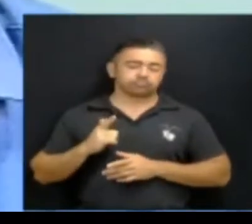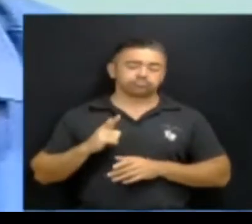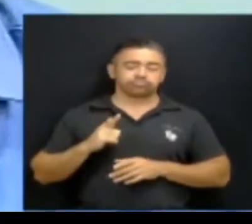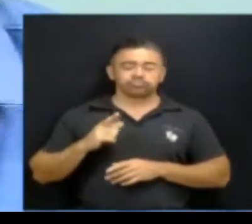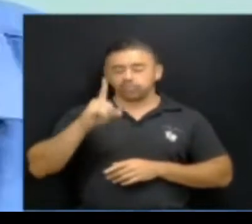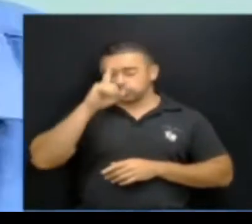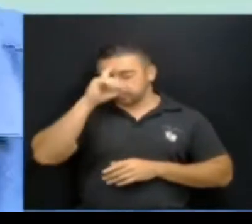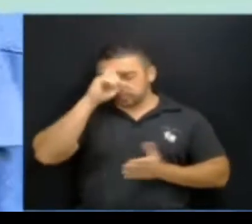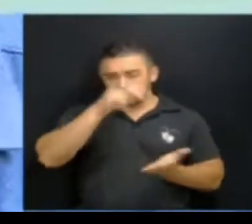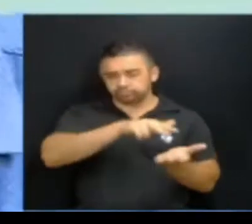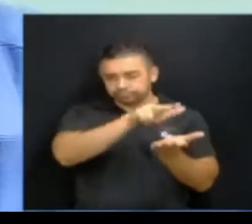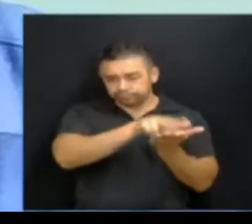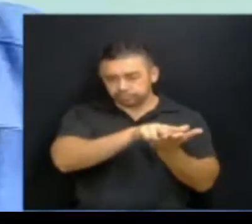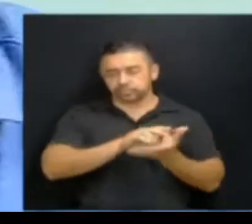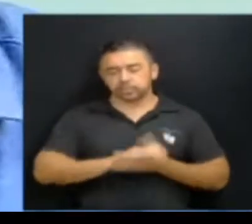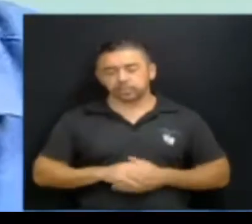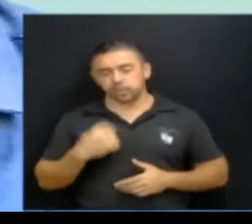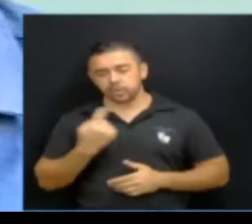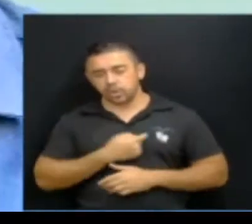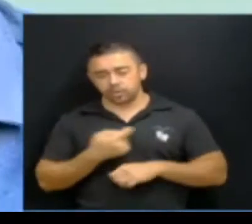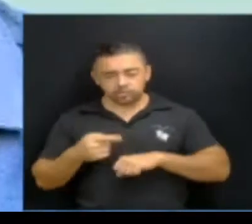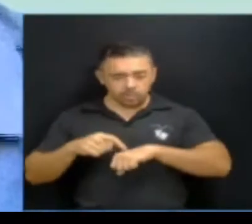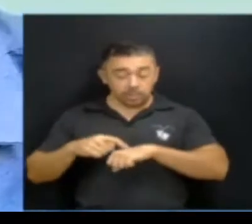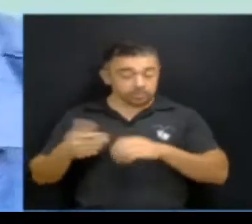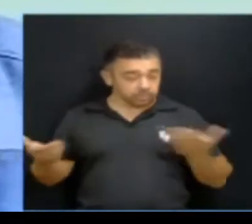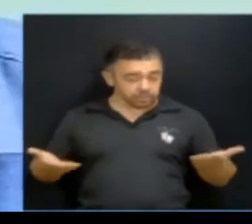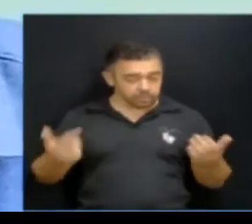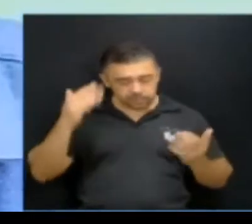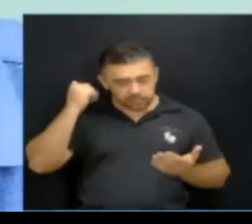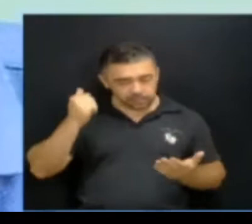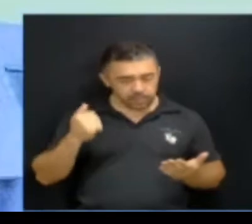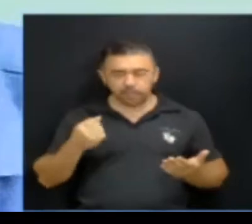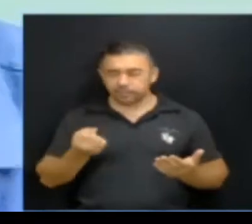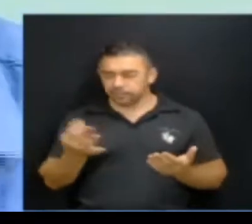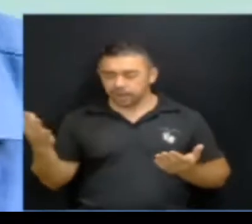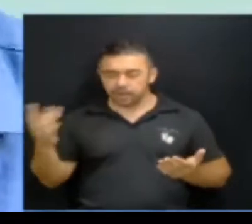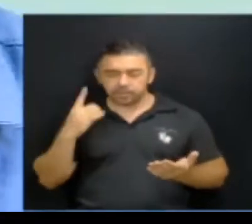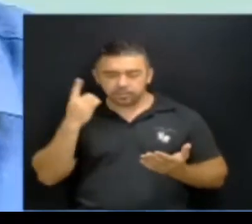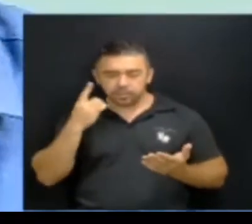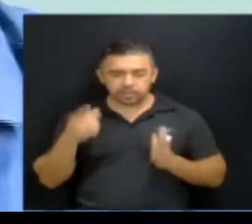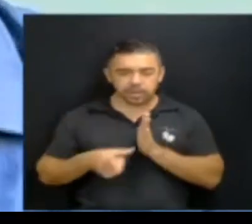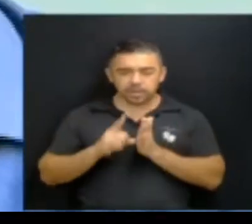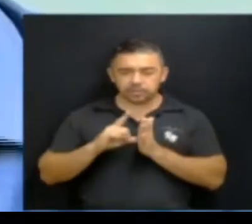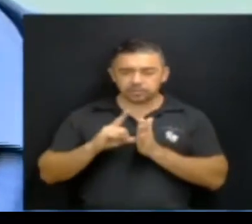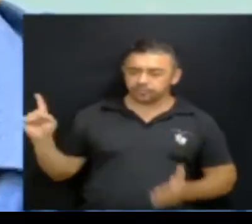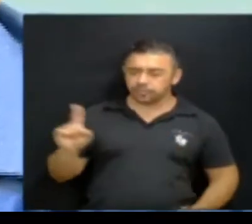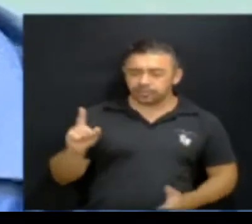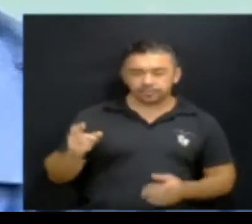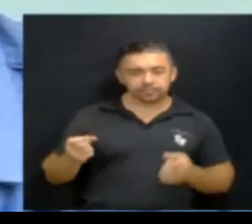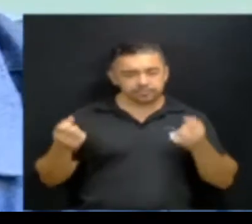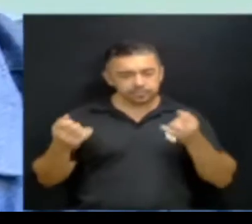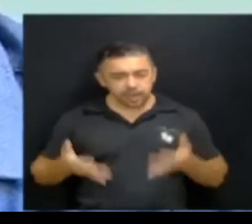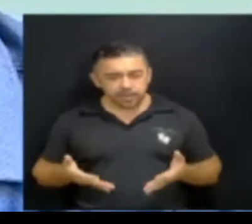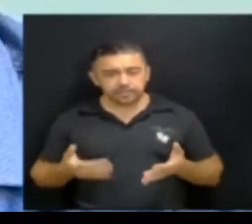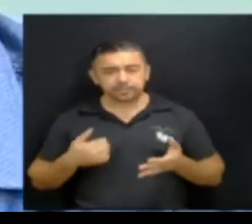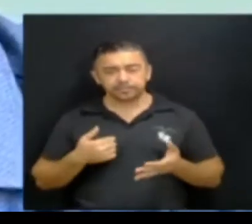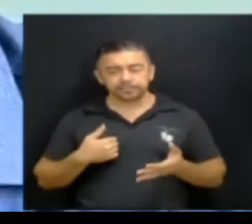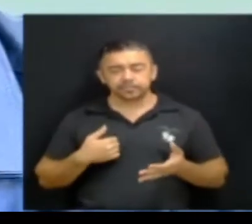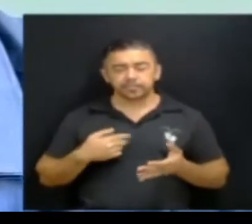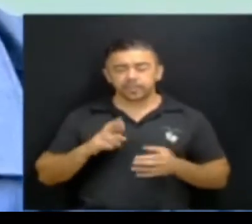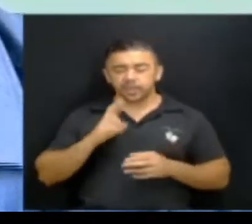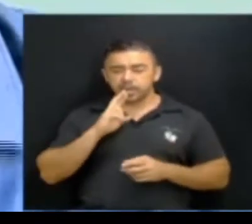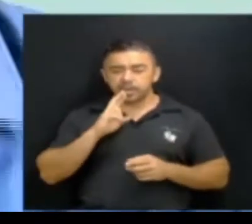que reconhecer a ciência. E hoje, como muitos deputados já falaram aqui, eu tive o prazer de responder